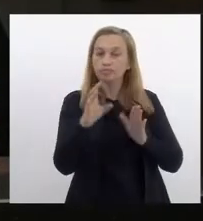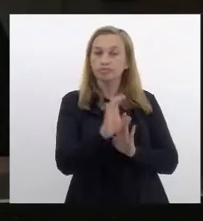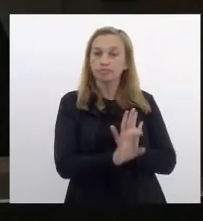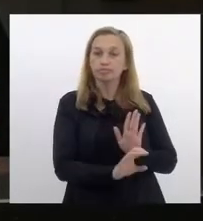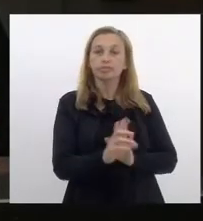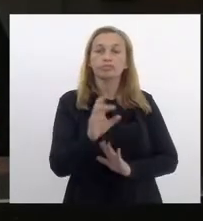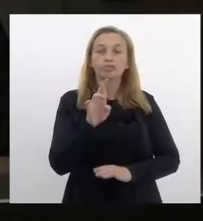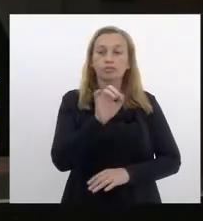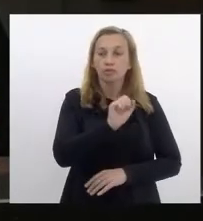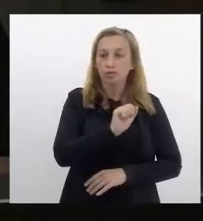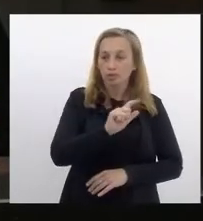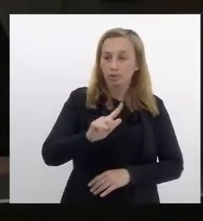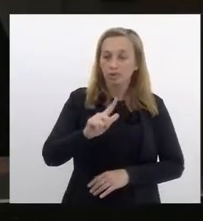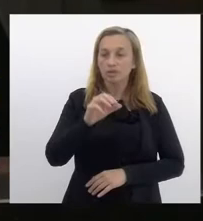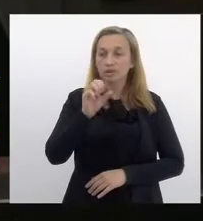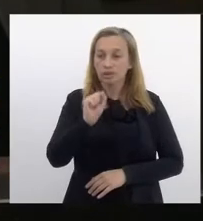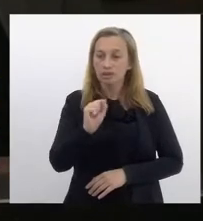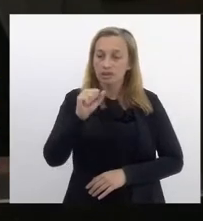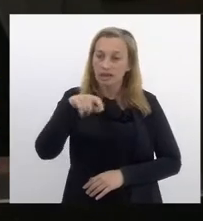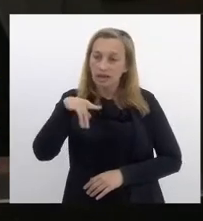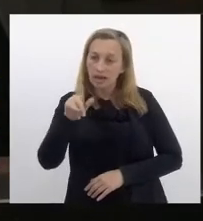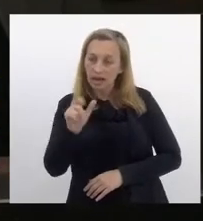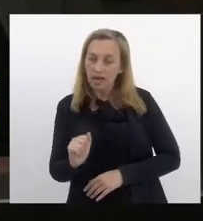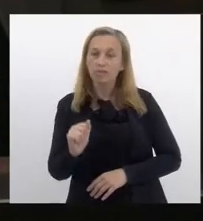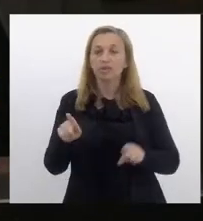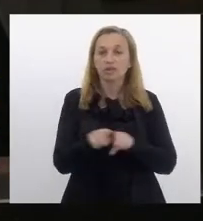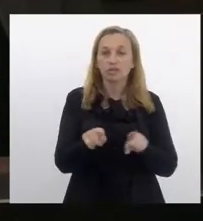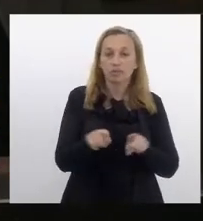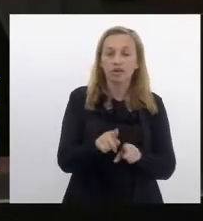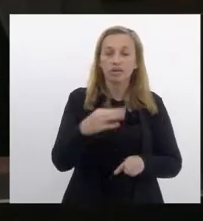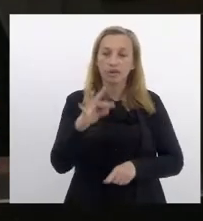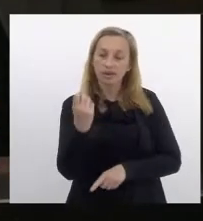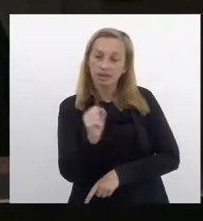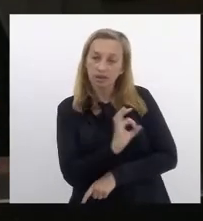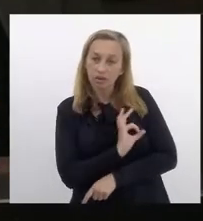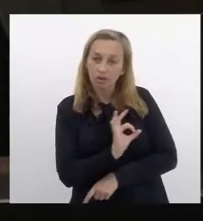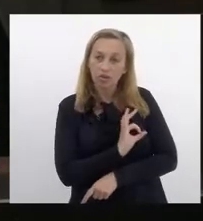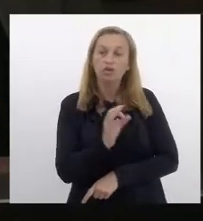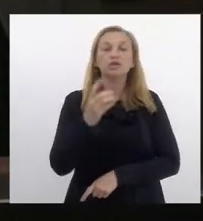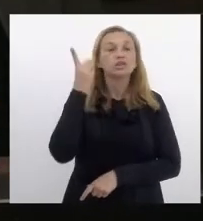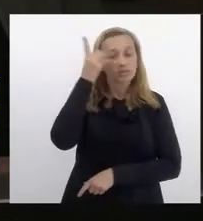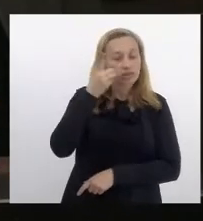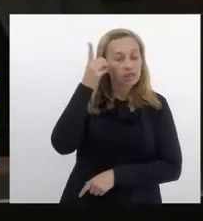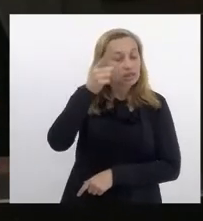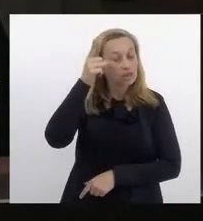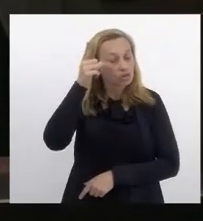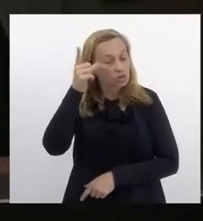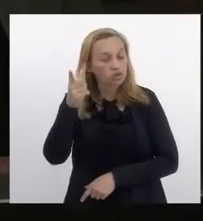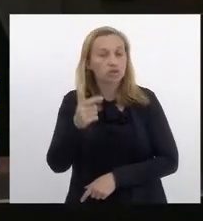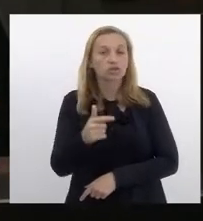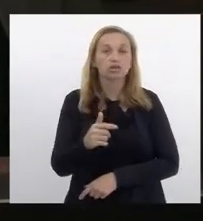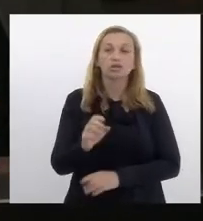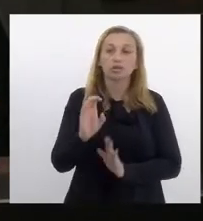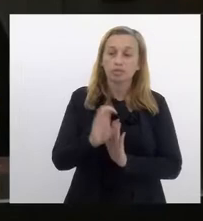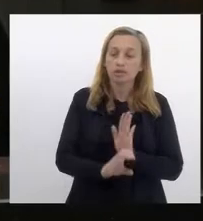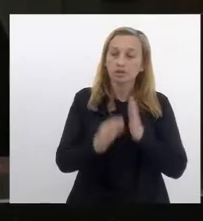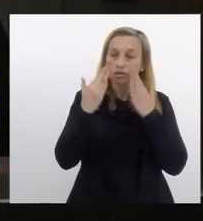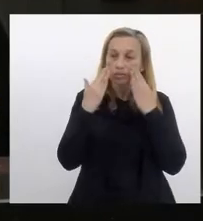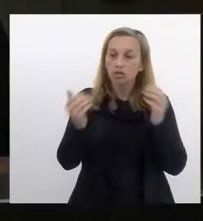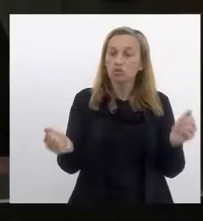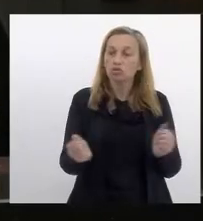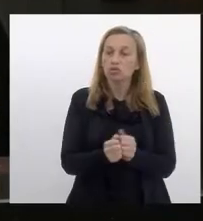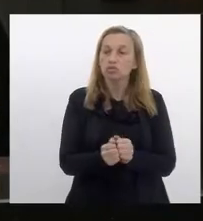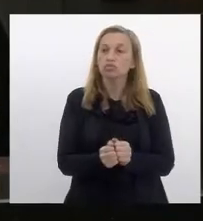o coronel Salema também, a deputada Marta Rocha, deputada Lucinha apresentou emendas junto